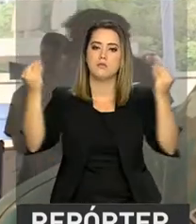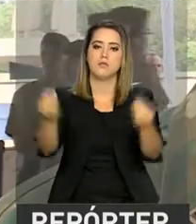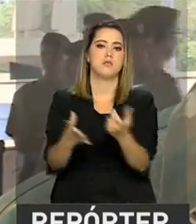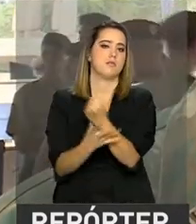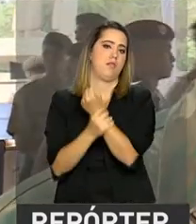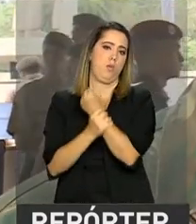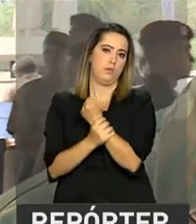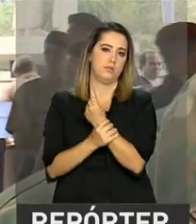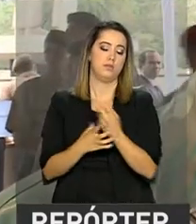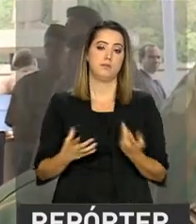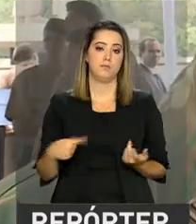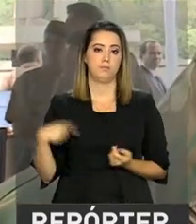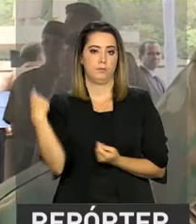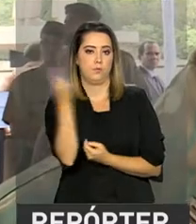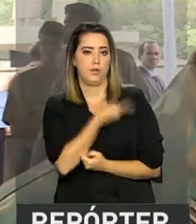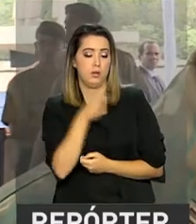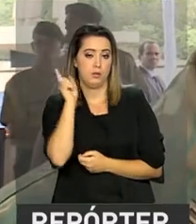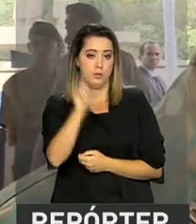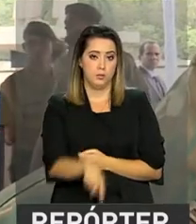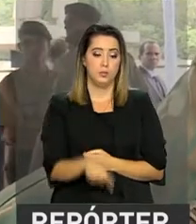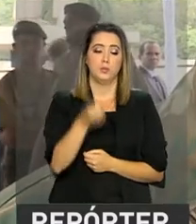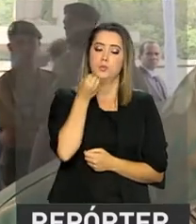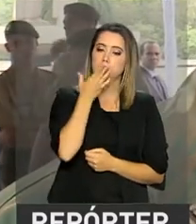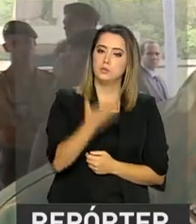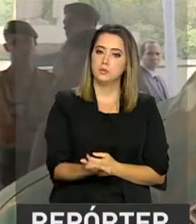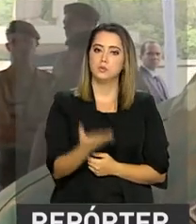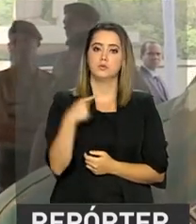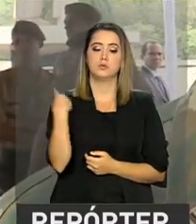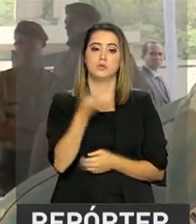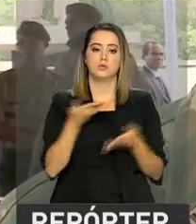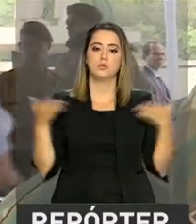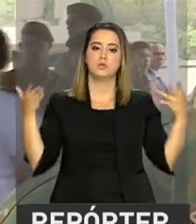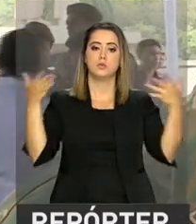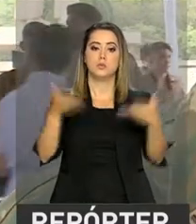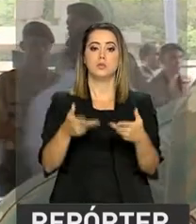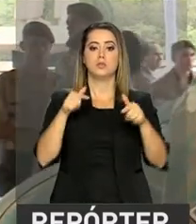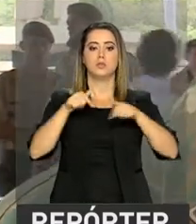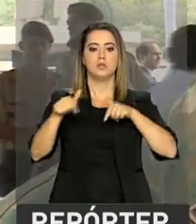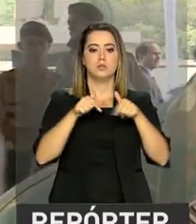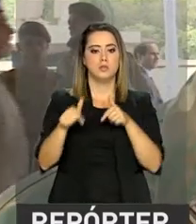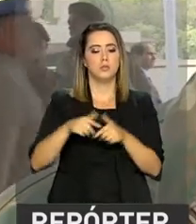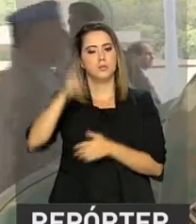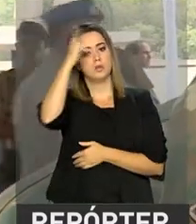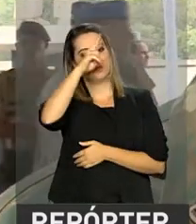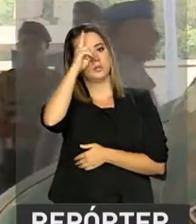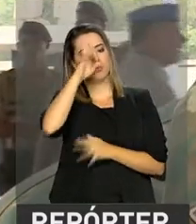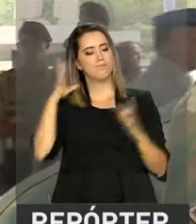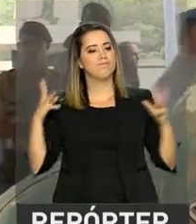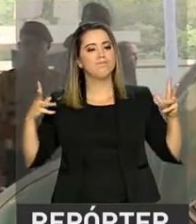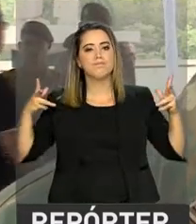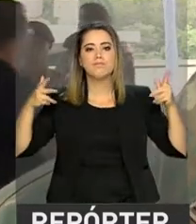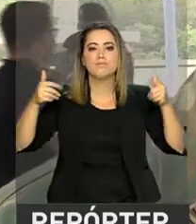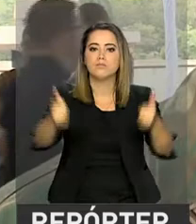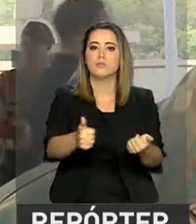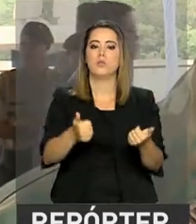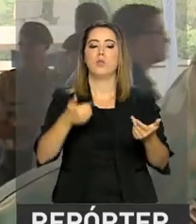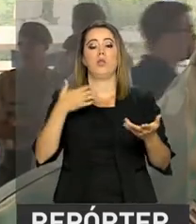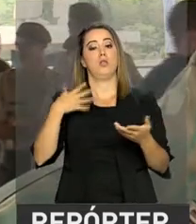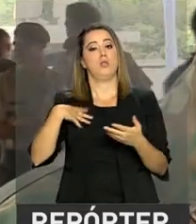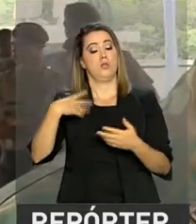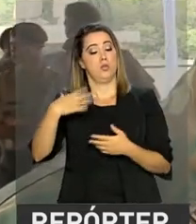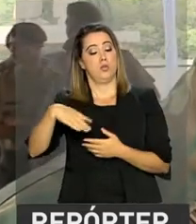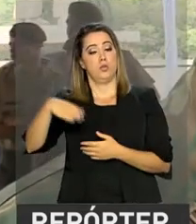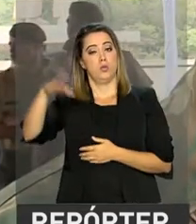E para nós foi muito compensador poder fazer parte desse trabalho, dessa história de sucesso do contingente